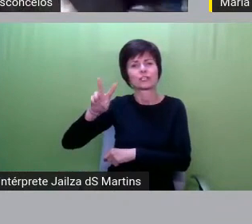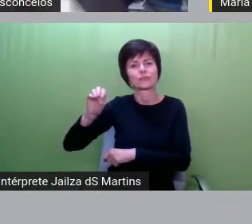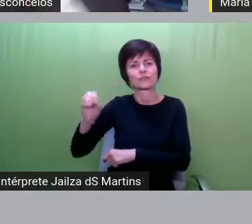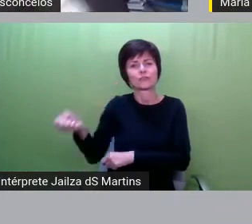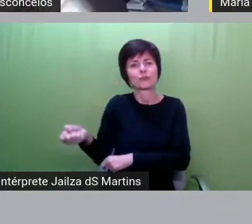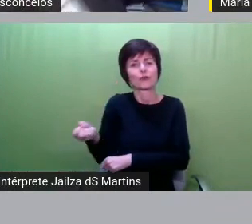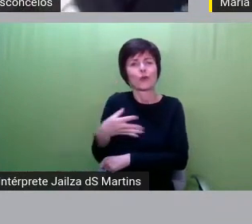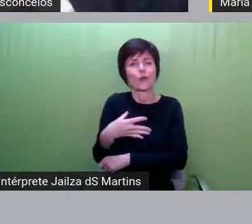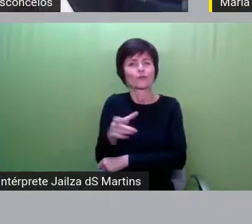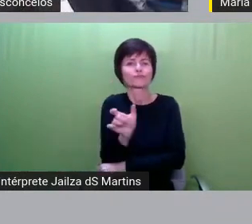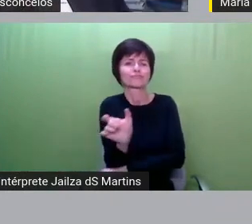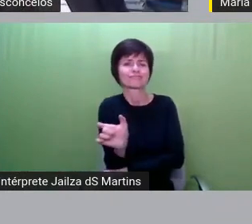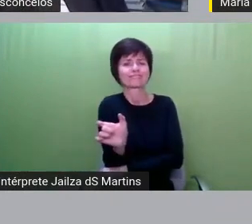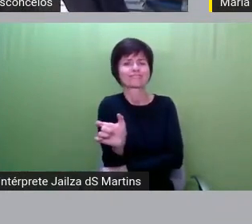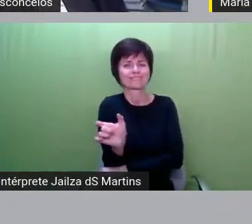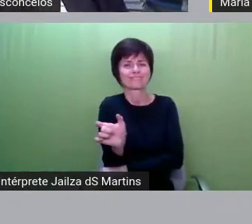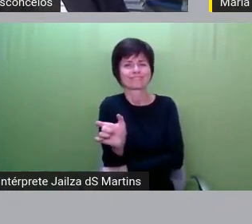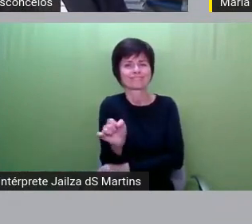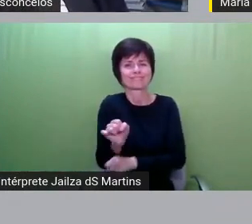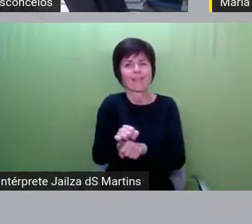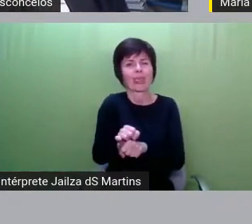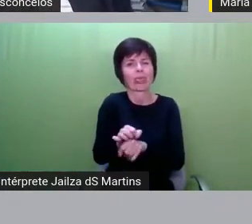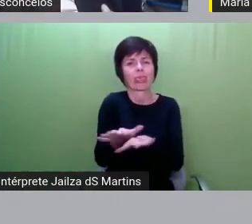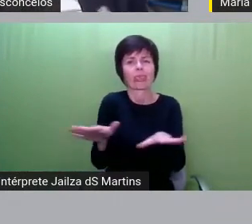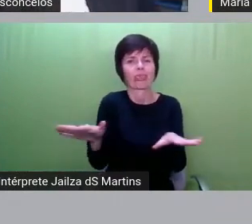Estão multiplicando isso para todos os lados.